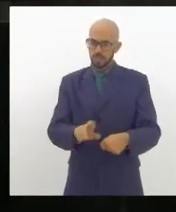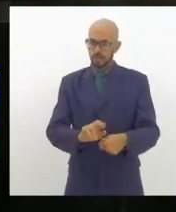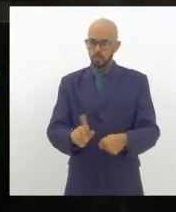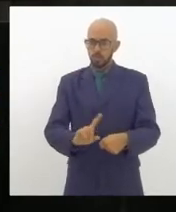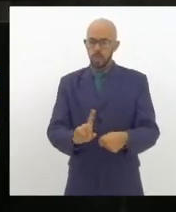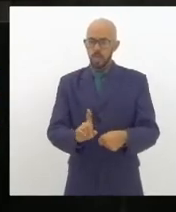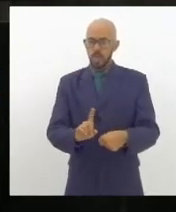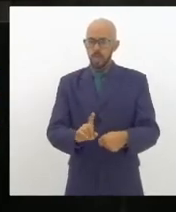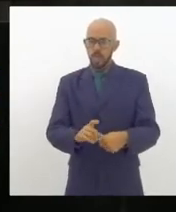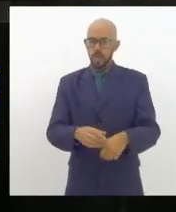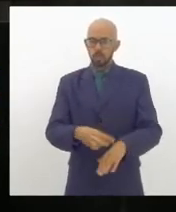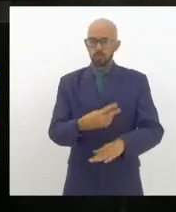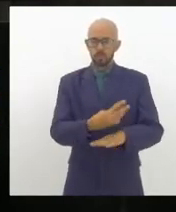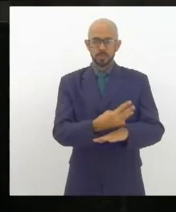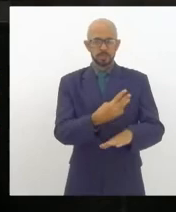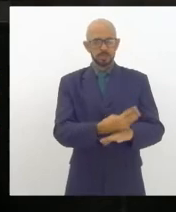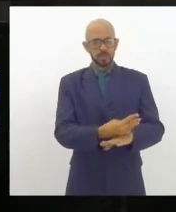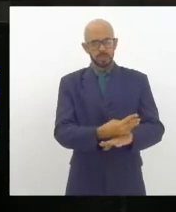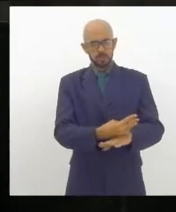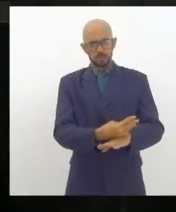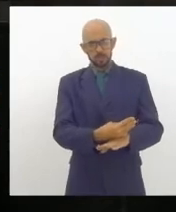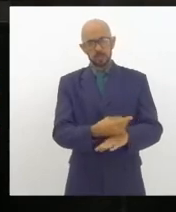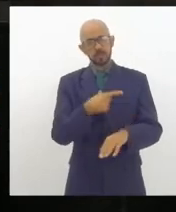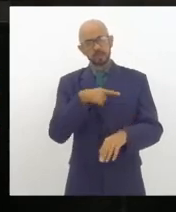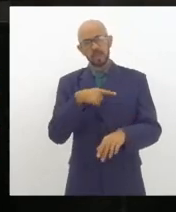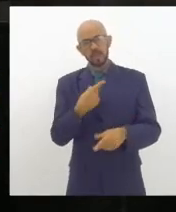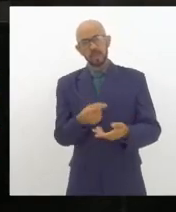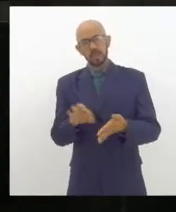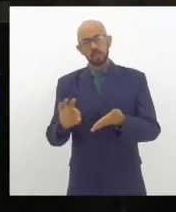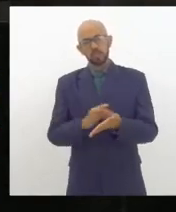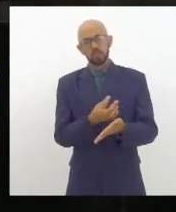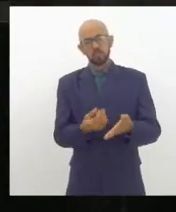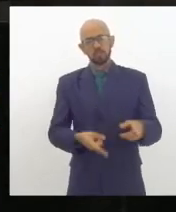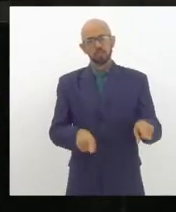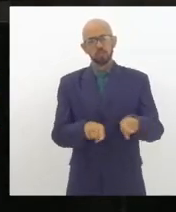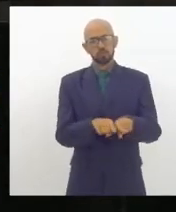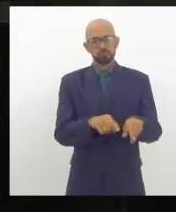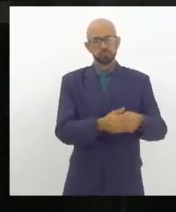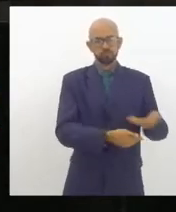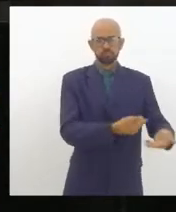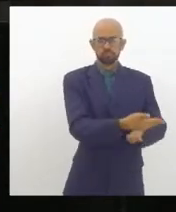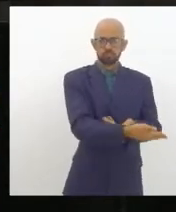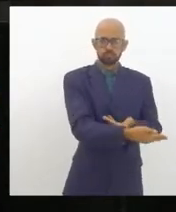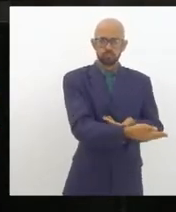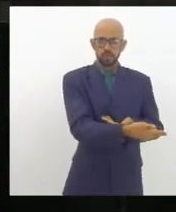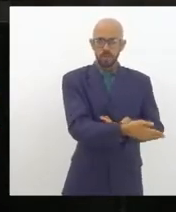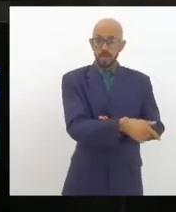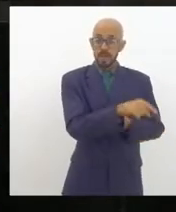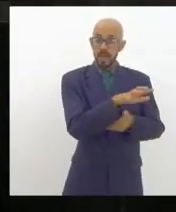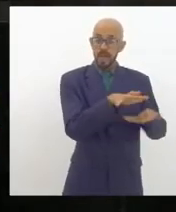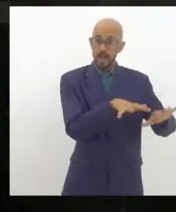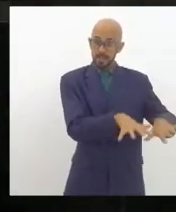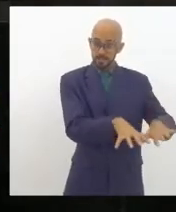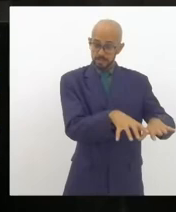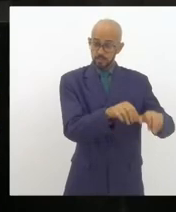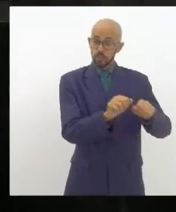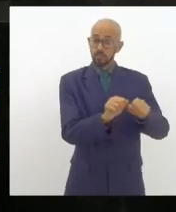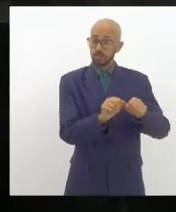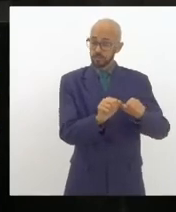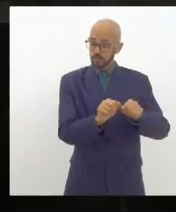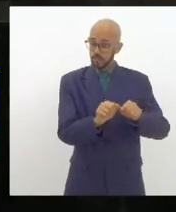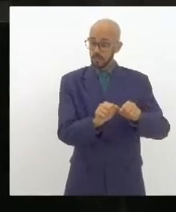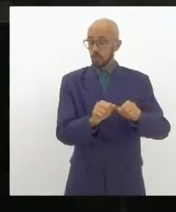um terceiro que tem um termo de cooperação. E vinha fazendo isso fora das suas